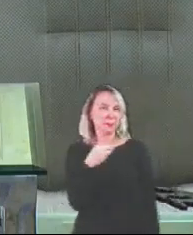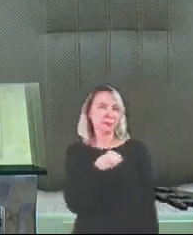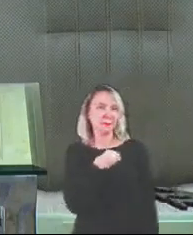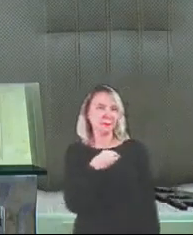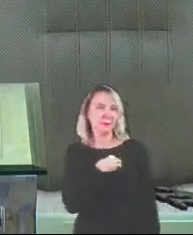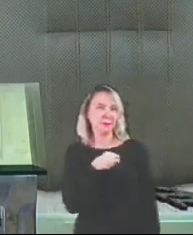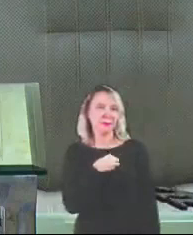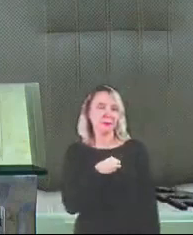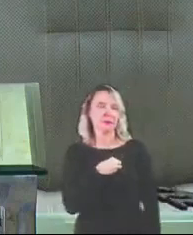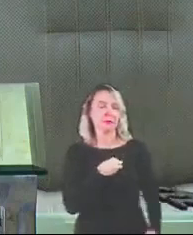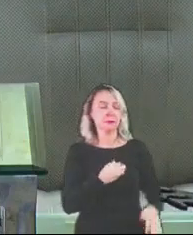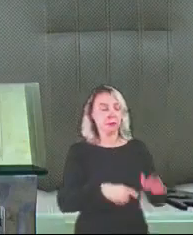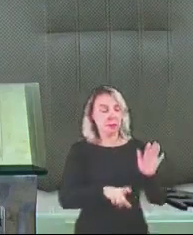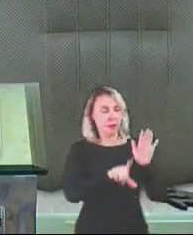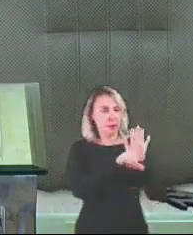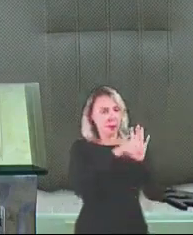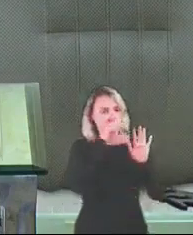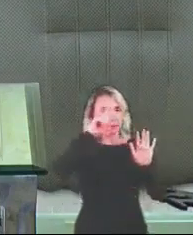seus princípios.